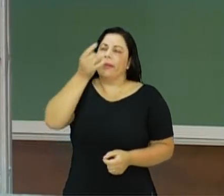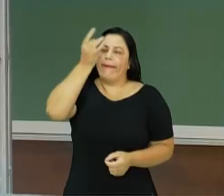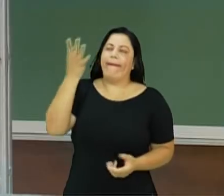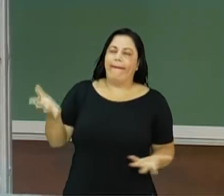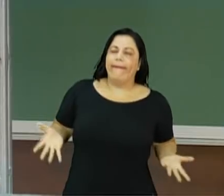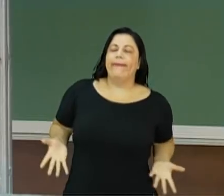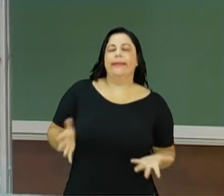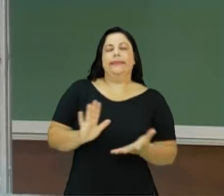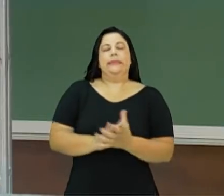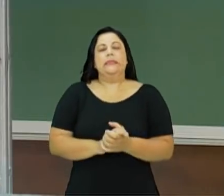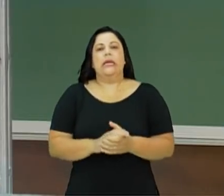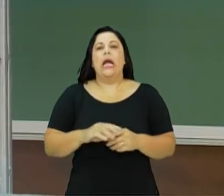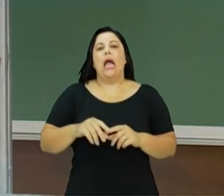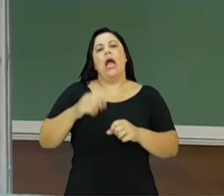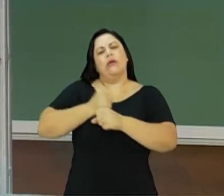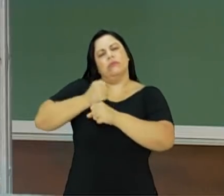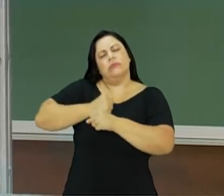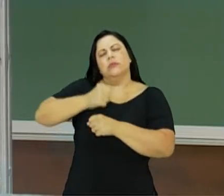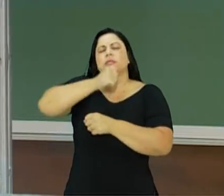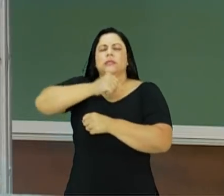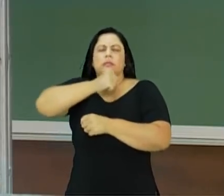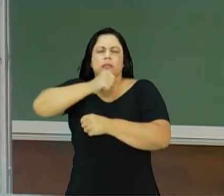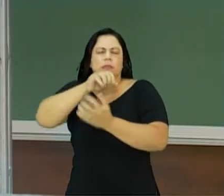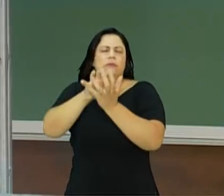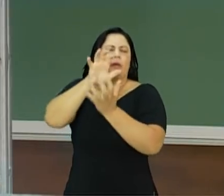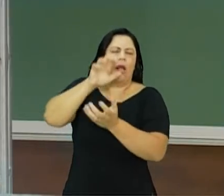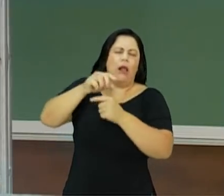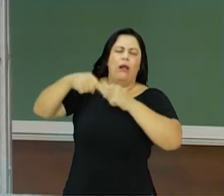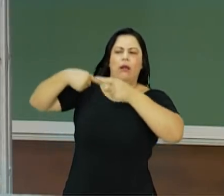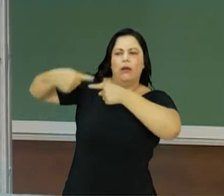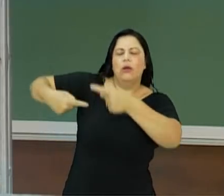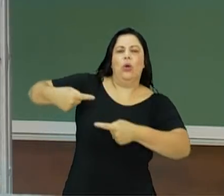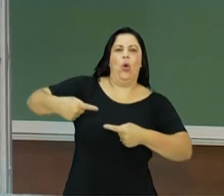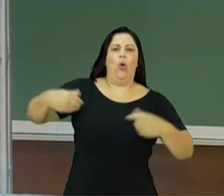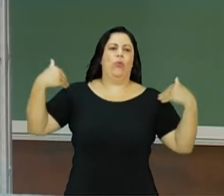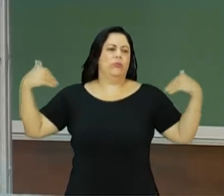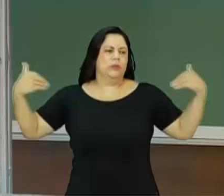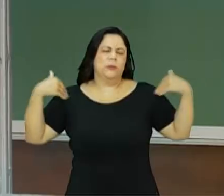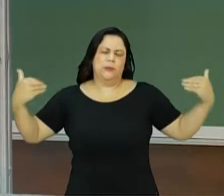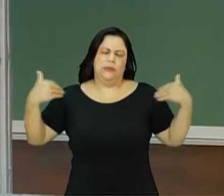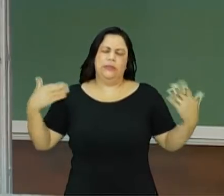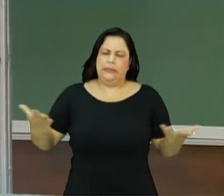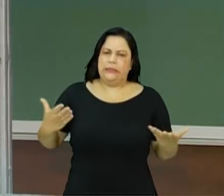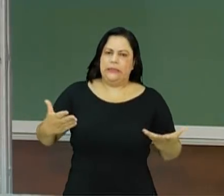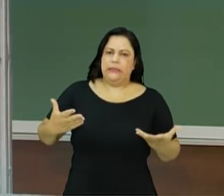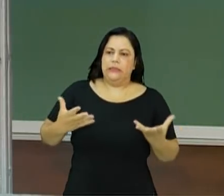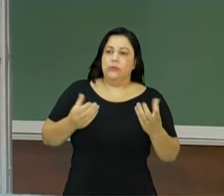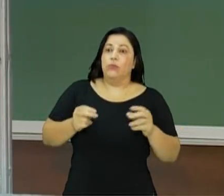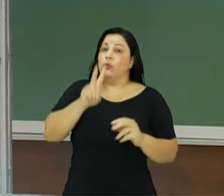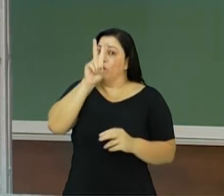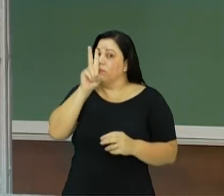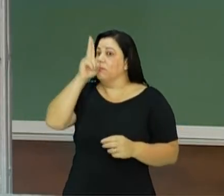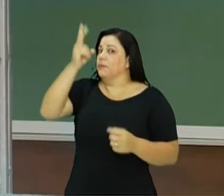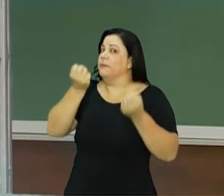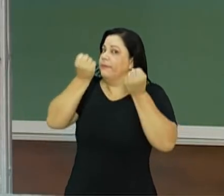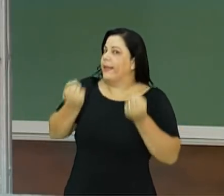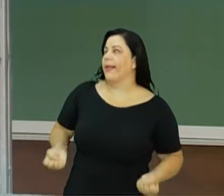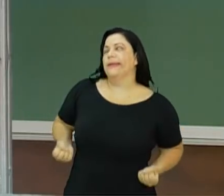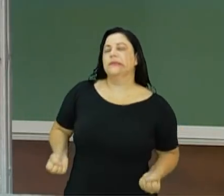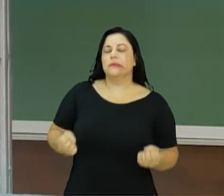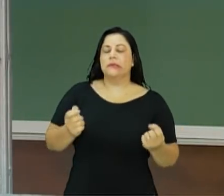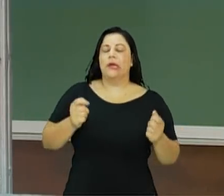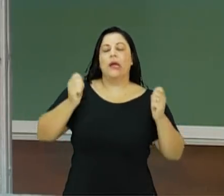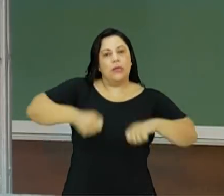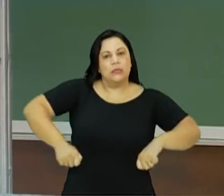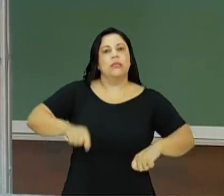desgaste disso com a idade ou por uma atividade física muito intensa e não orientada, pode fazer lesões nessa